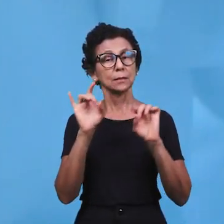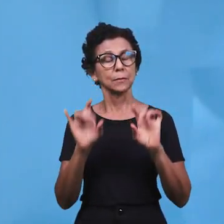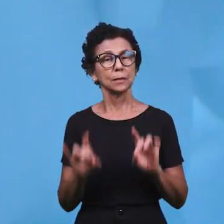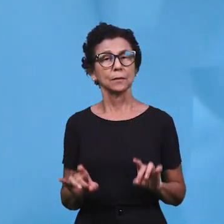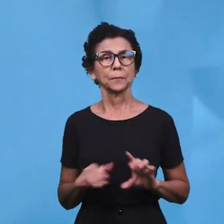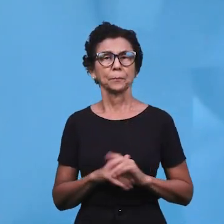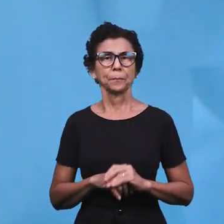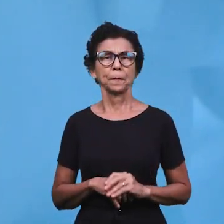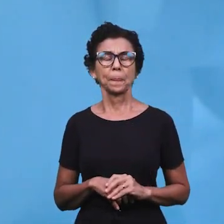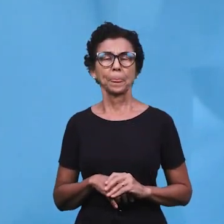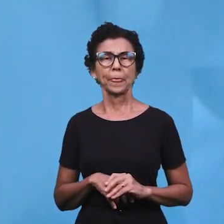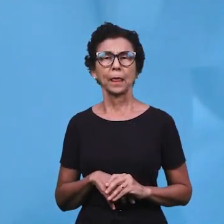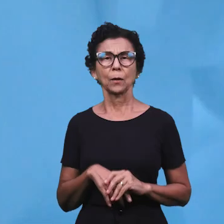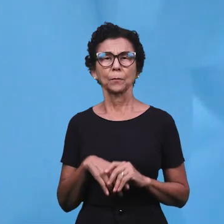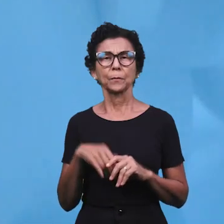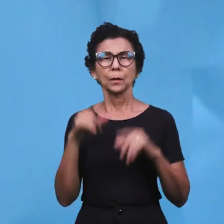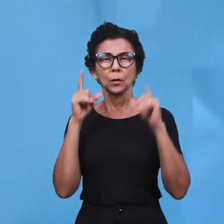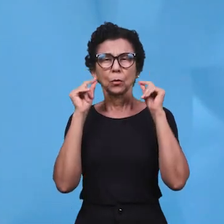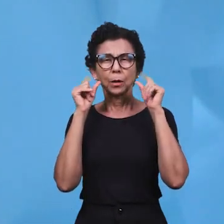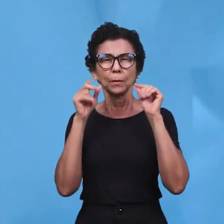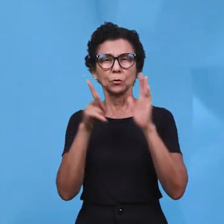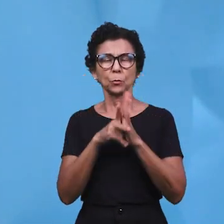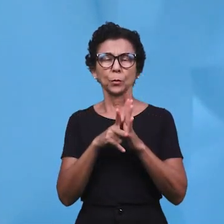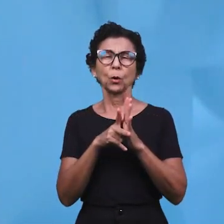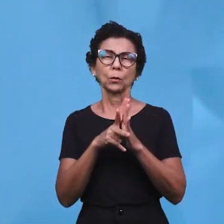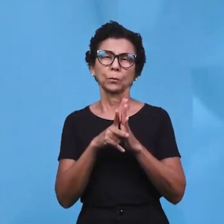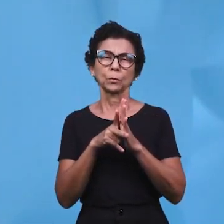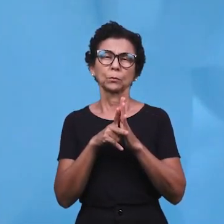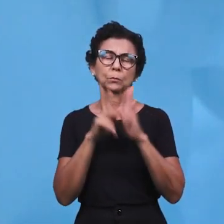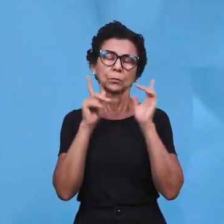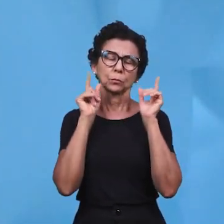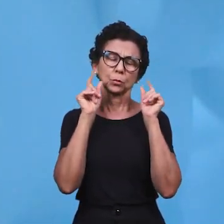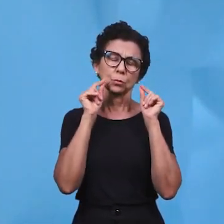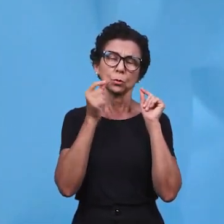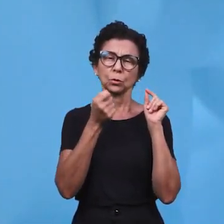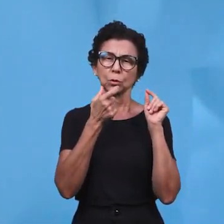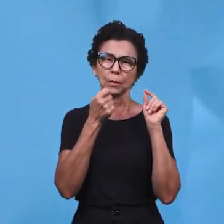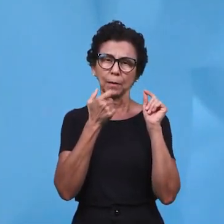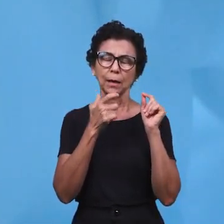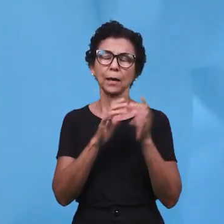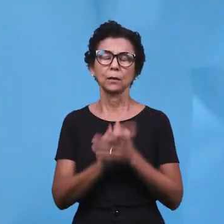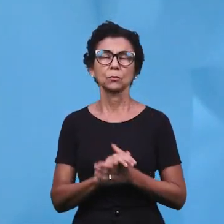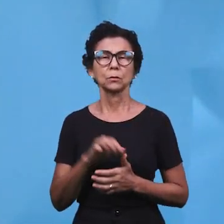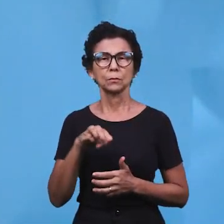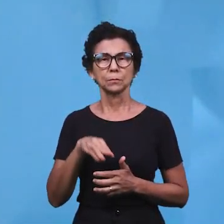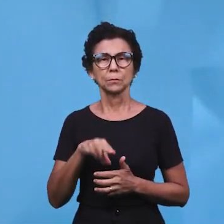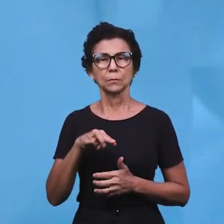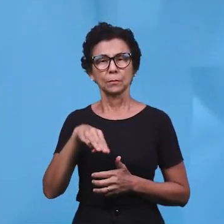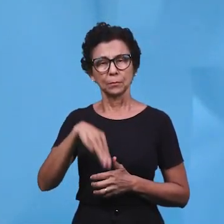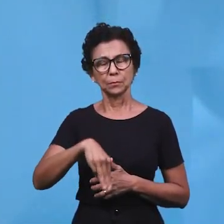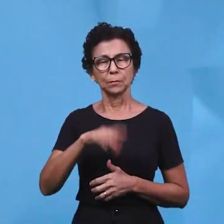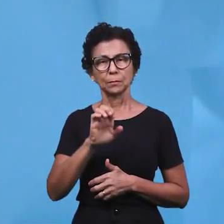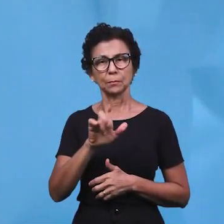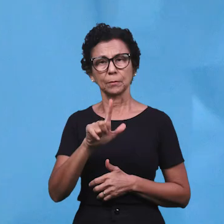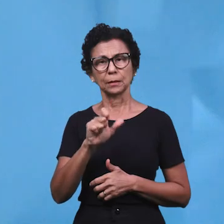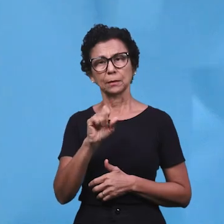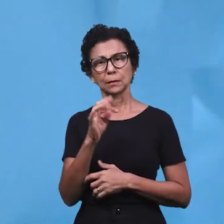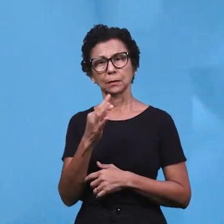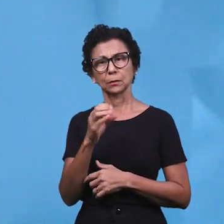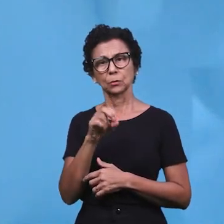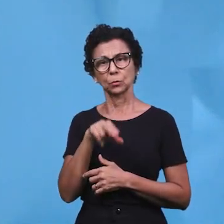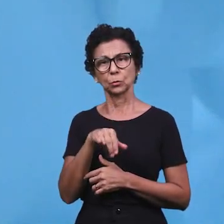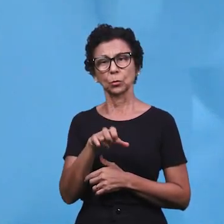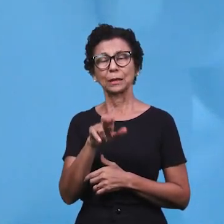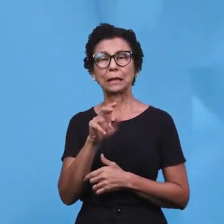caso. A melatonina pode ajudar muito em alguns casos, quando há indicação para ela, Sim. mas não é